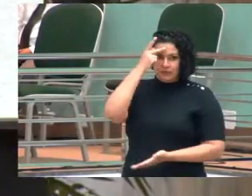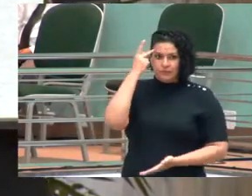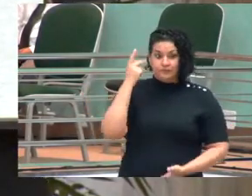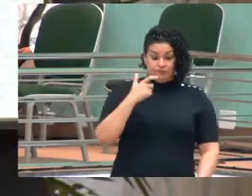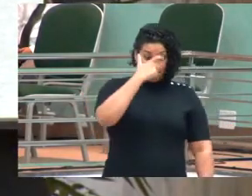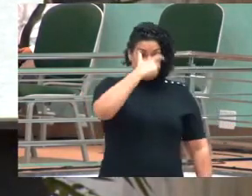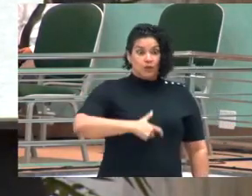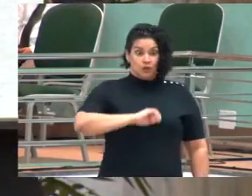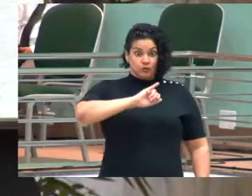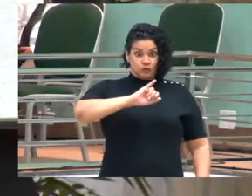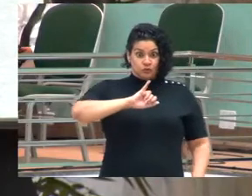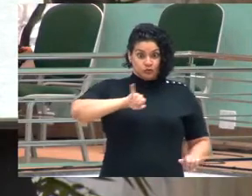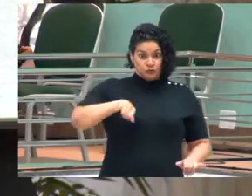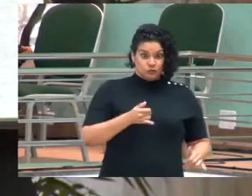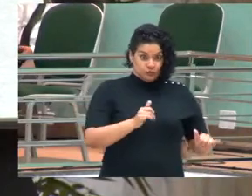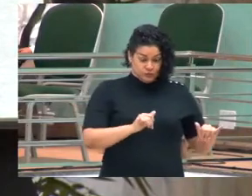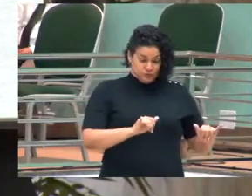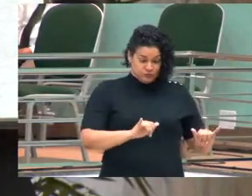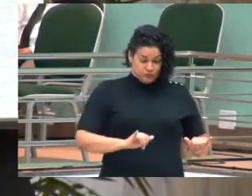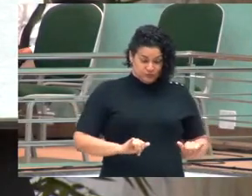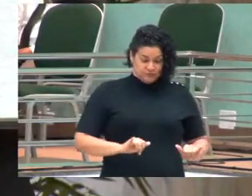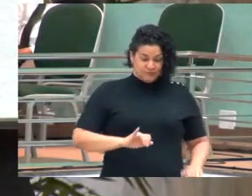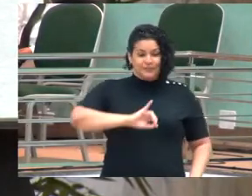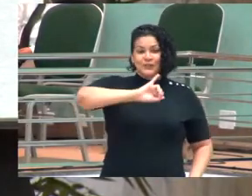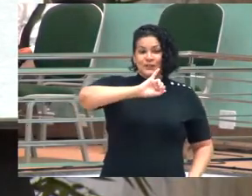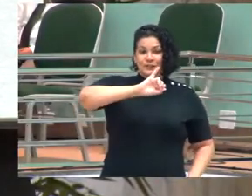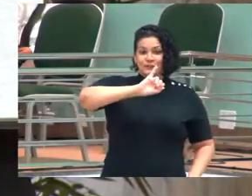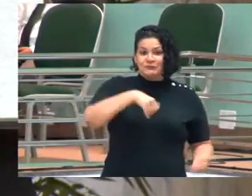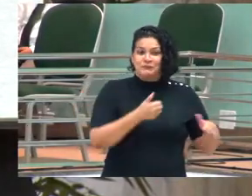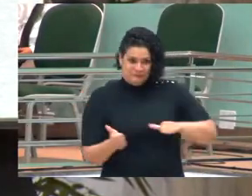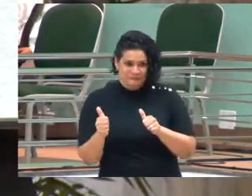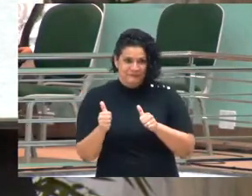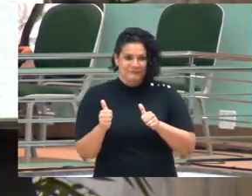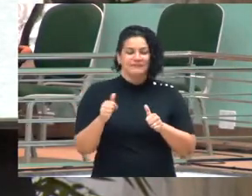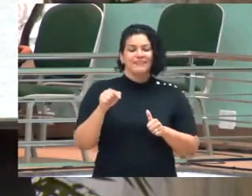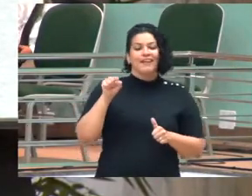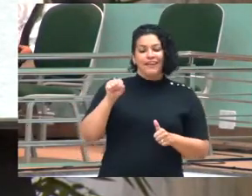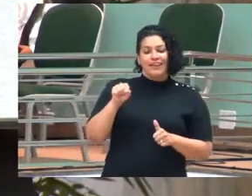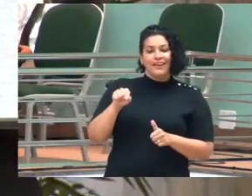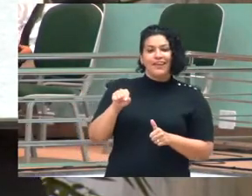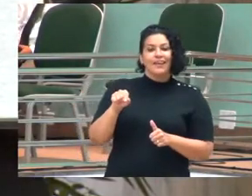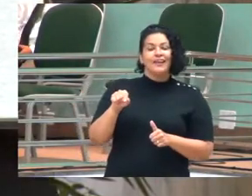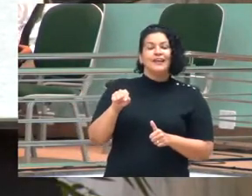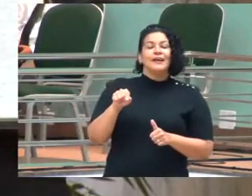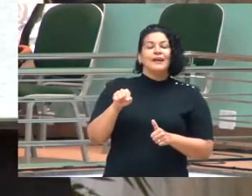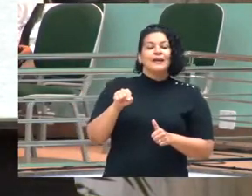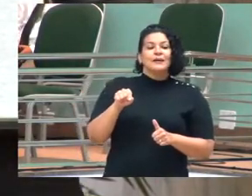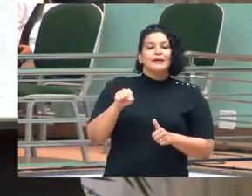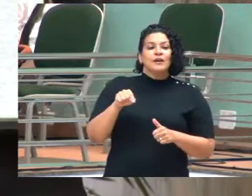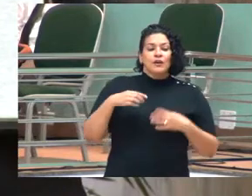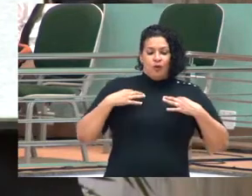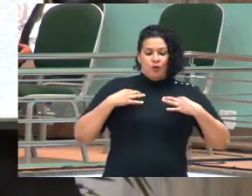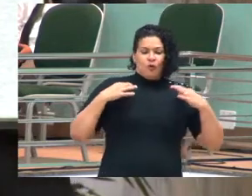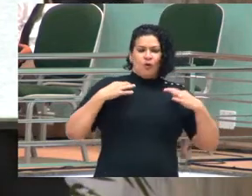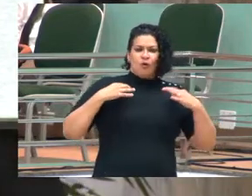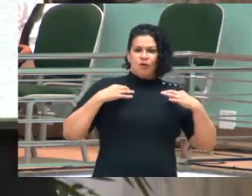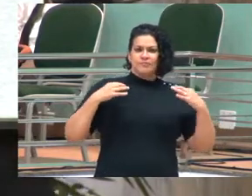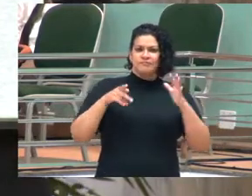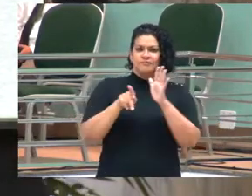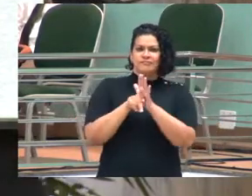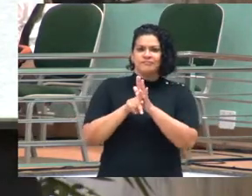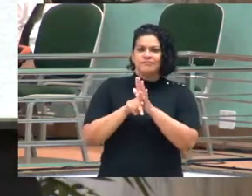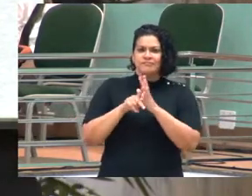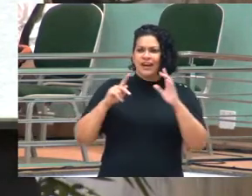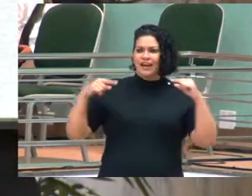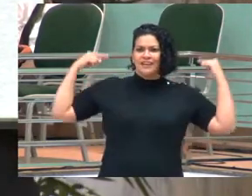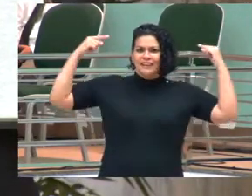couro e se alimentava de gafanhotos e mel silvestre. E pregava dizendo: após mim vem